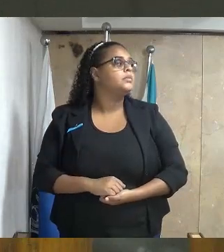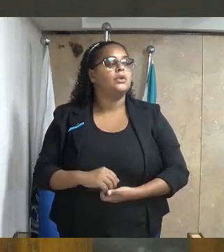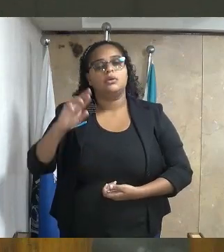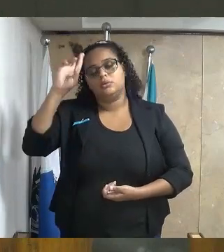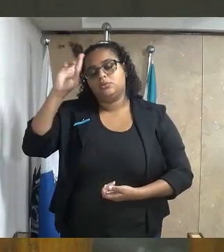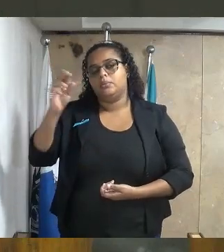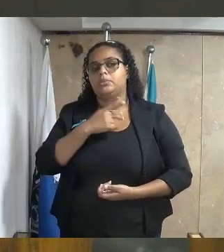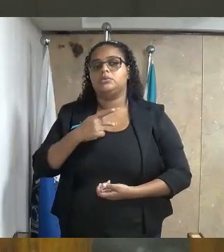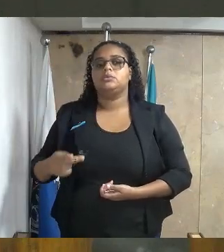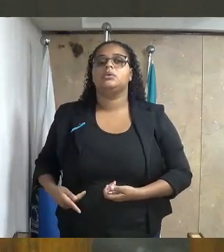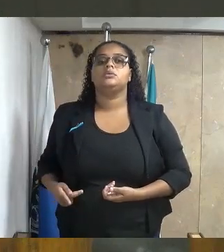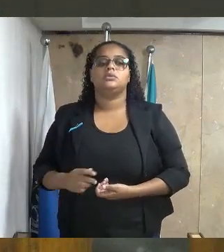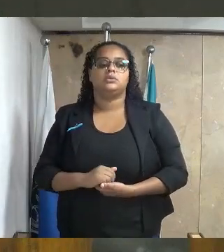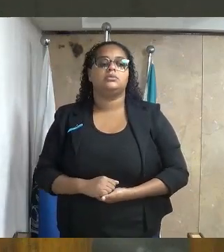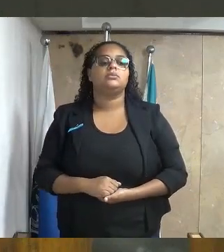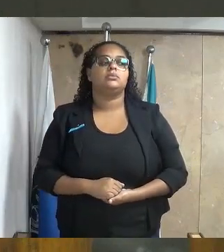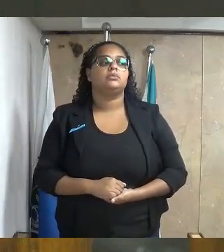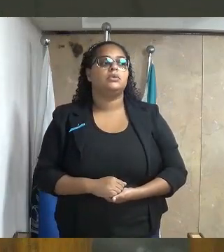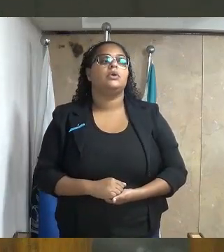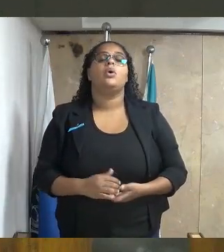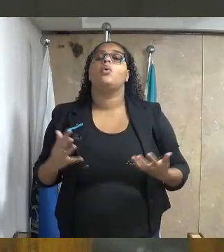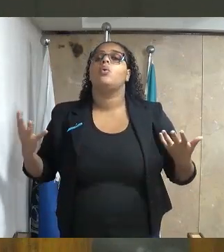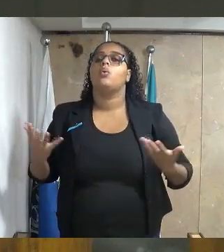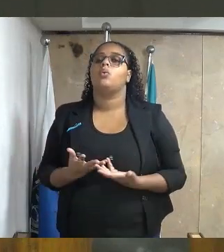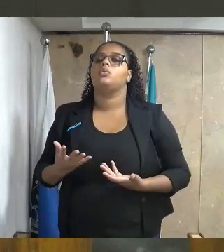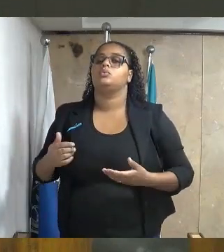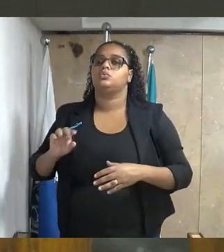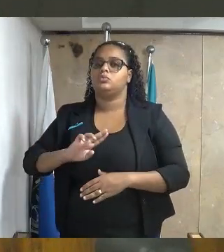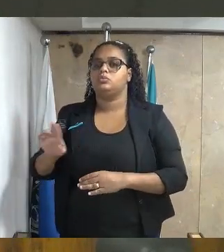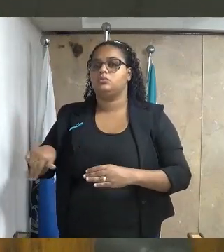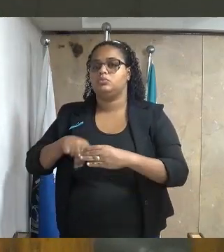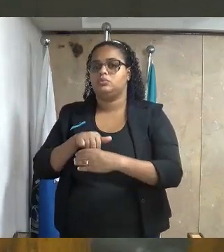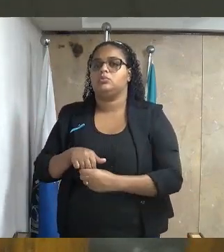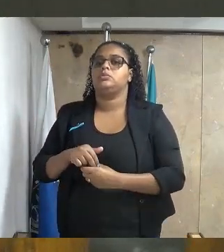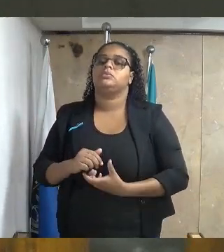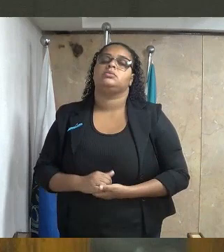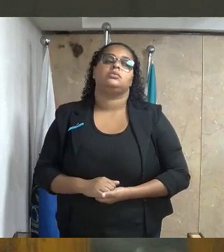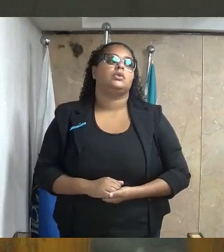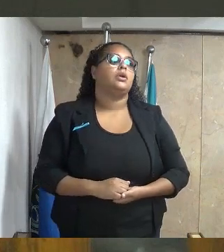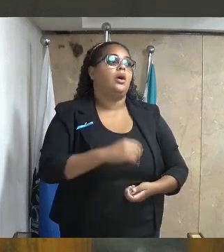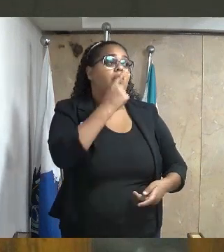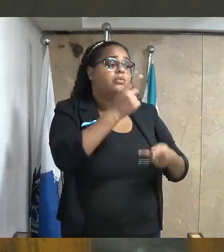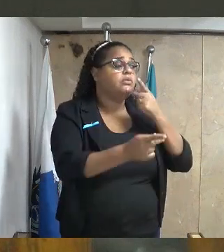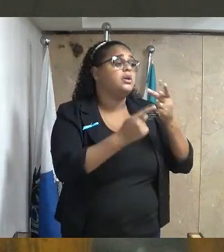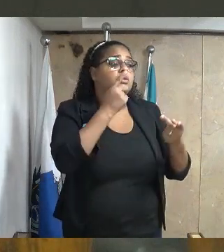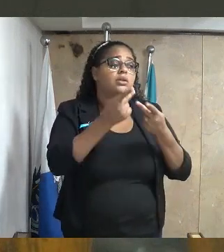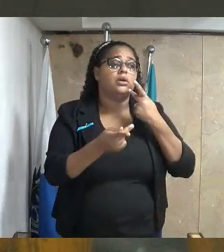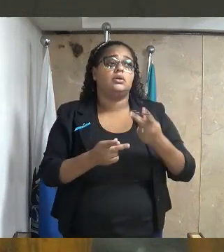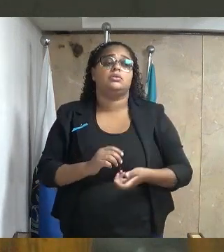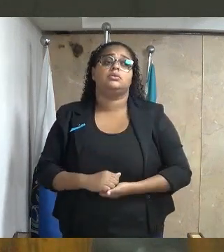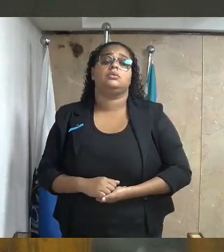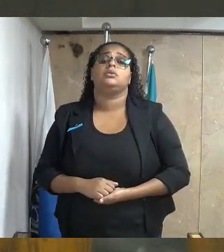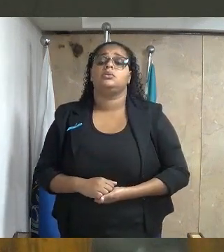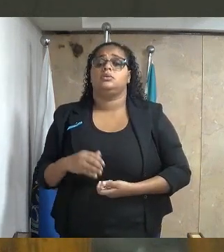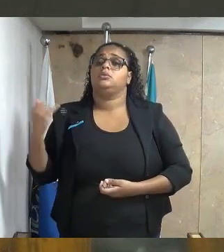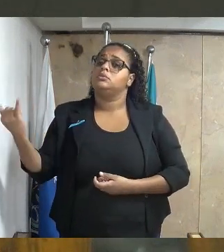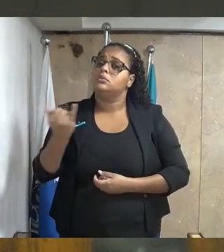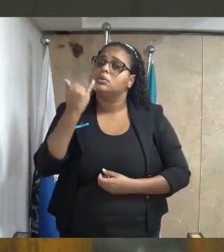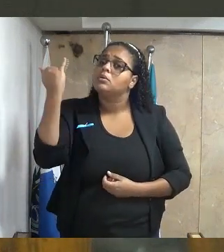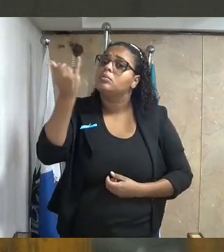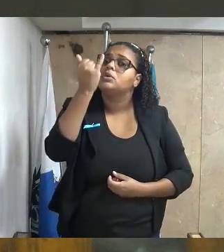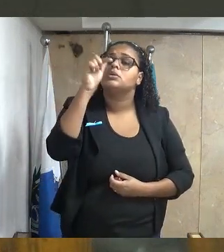Senhor presidente, o que me traz também aqui é falar da